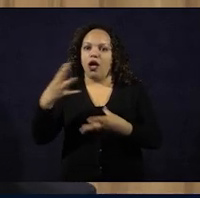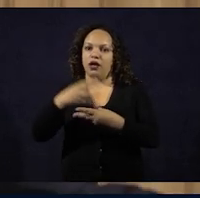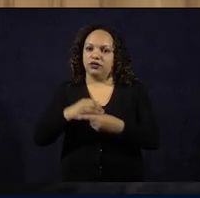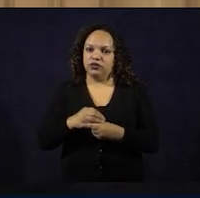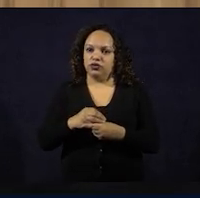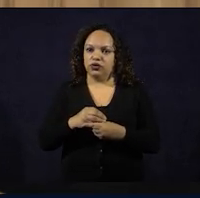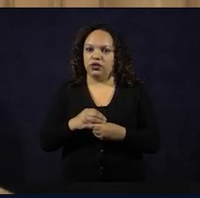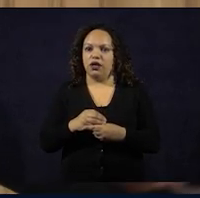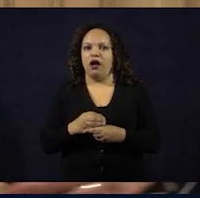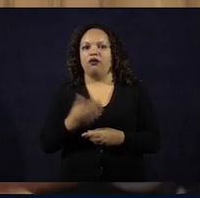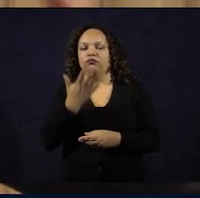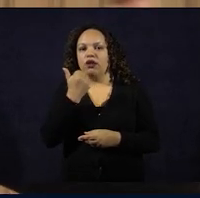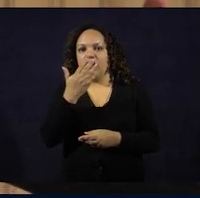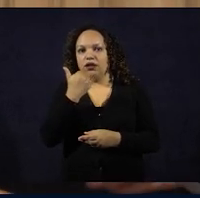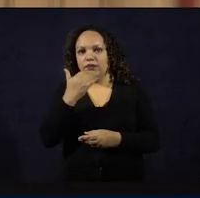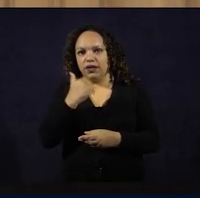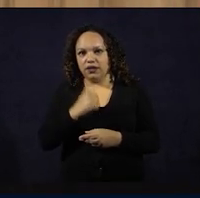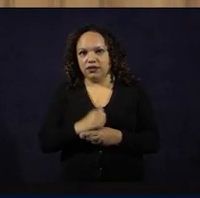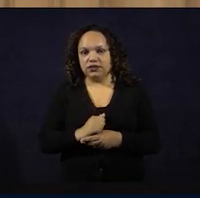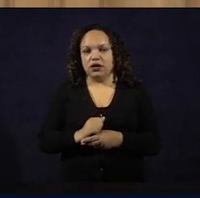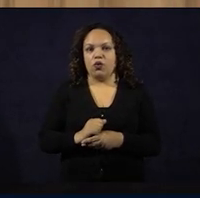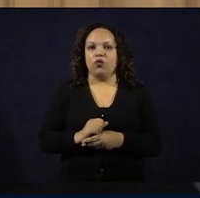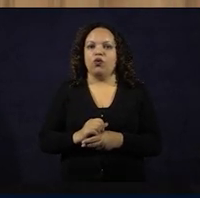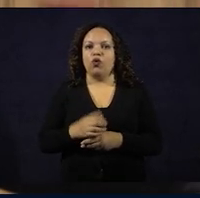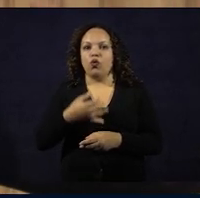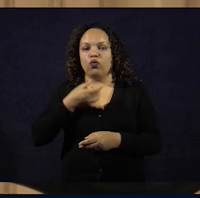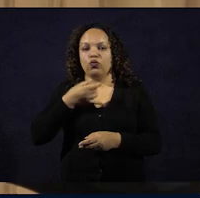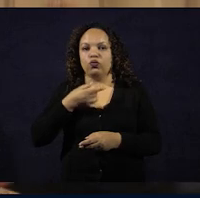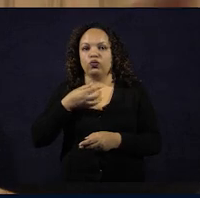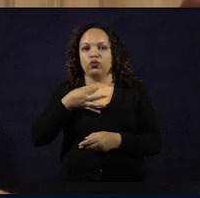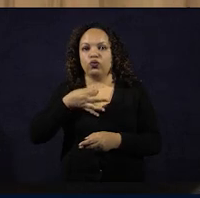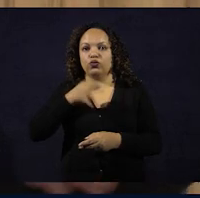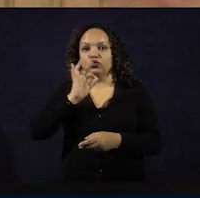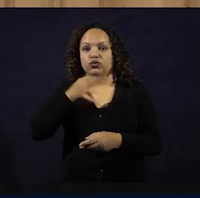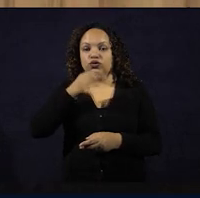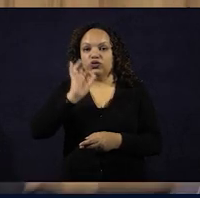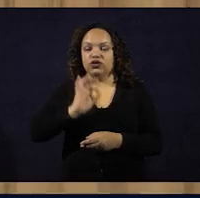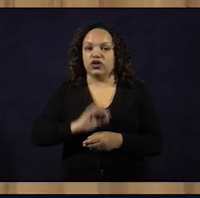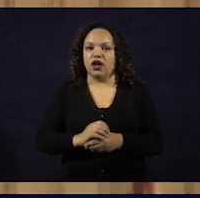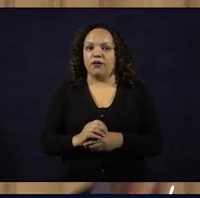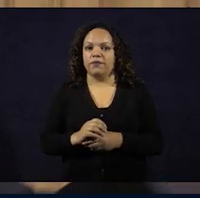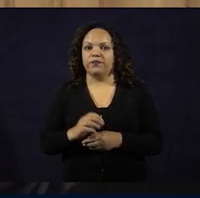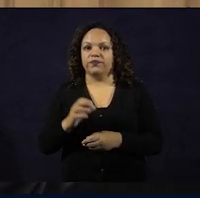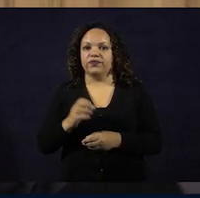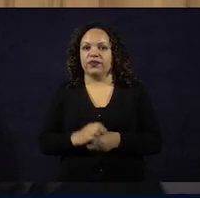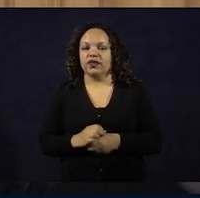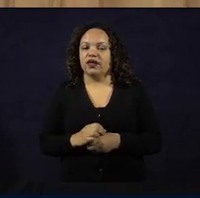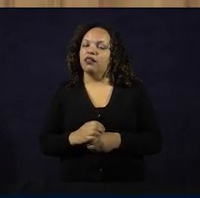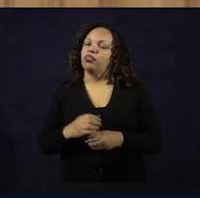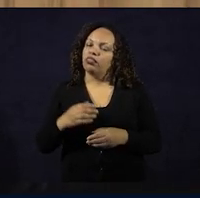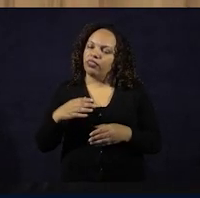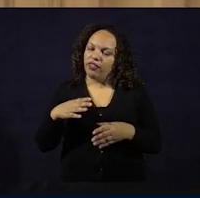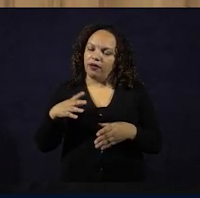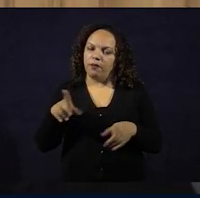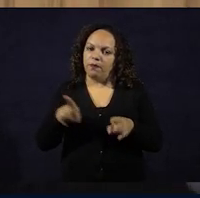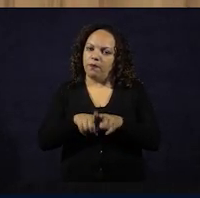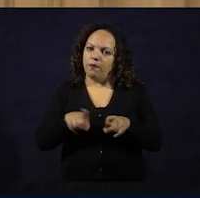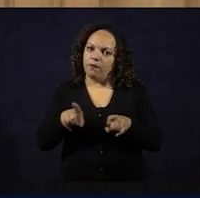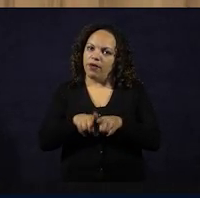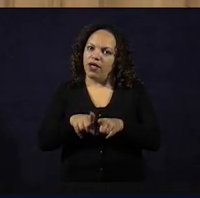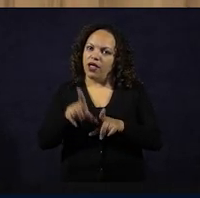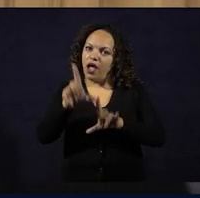capim limão o capim limão também reduz as emissões então assim essa técnica São tecnologias que estão aí